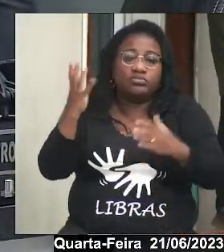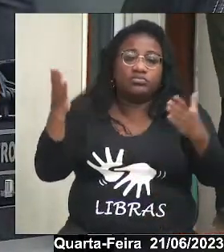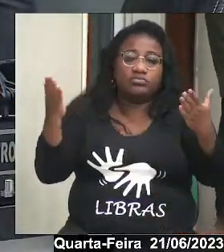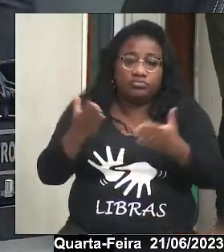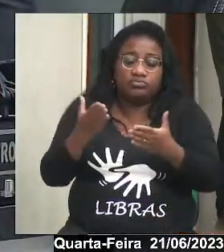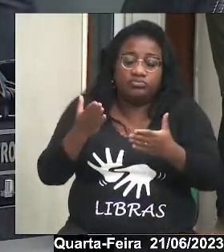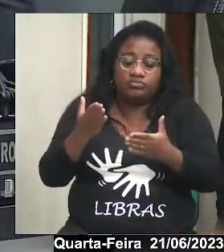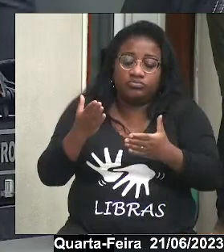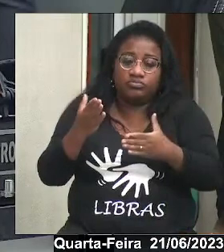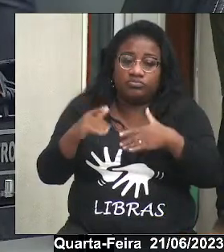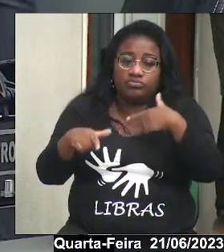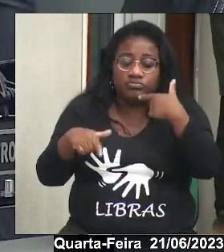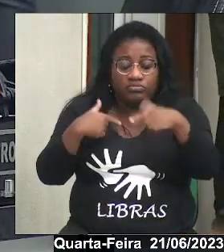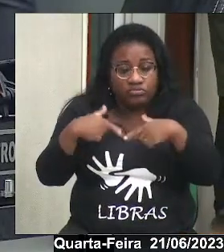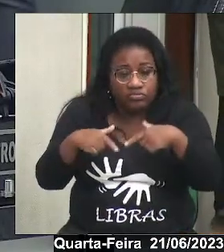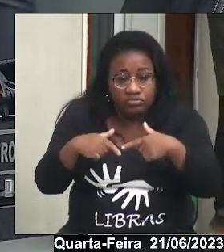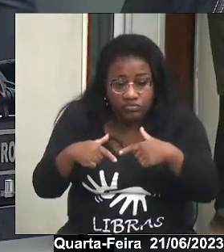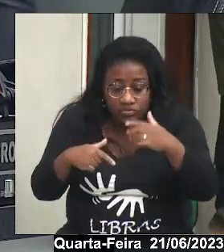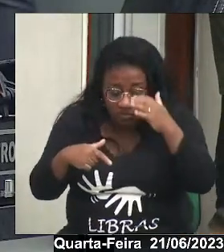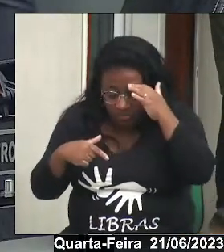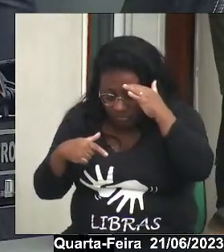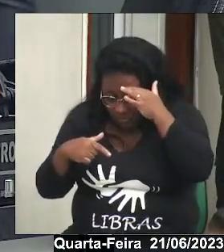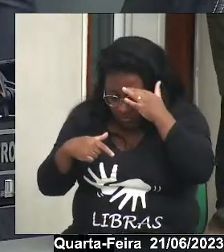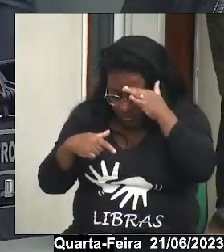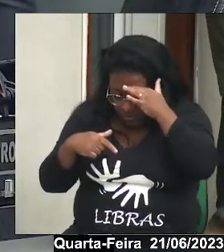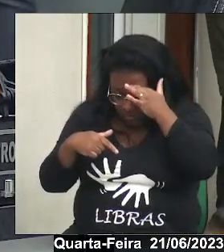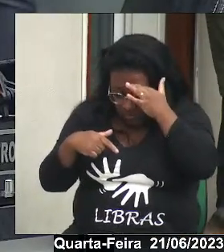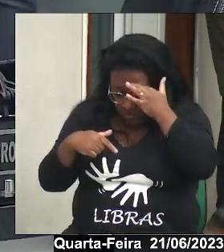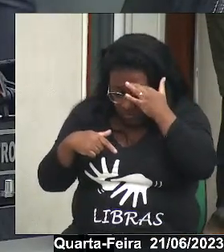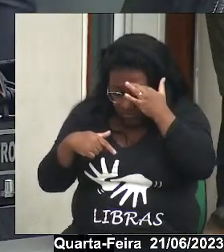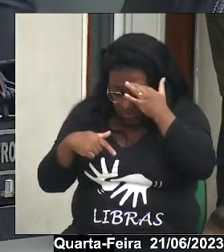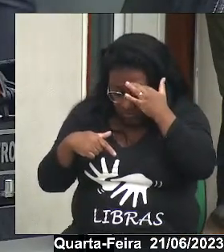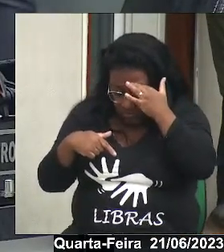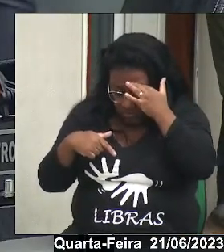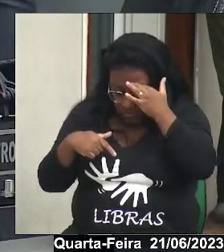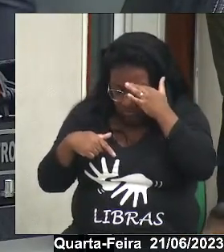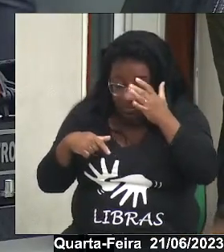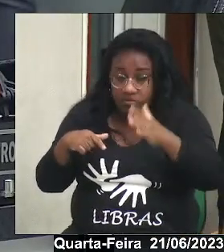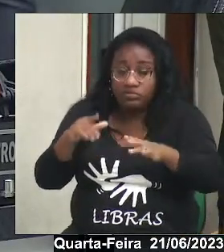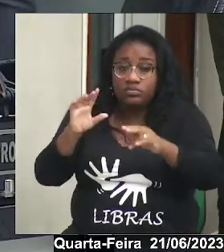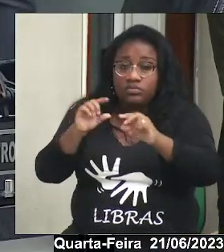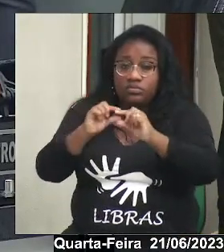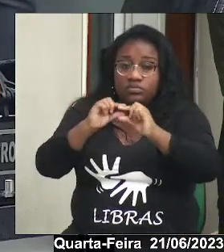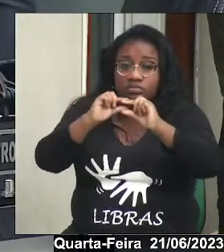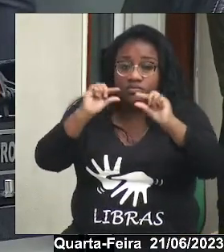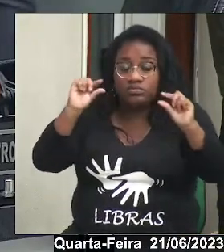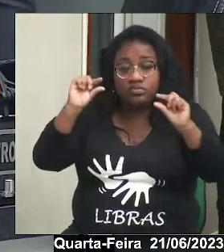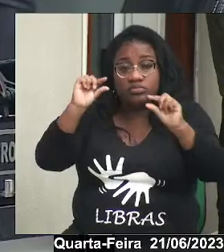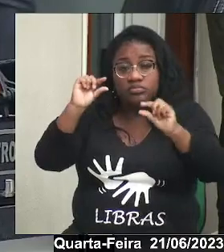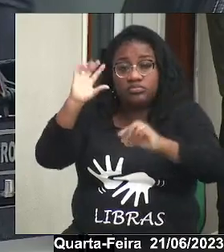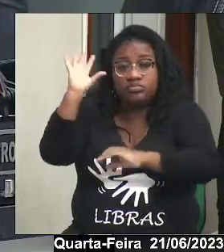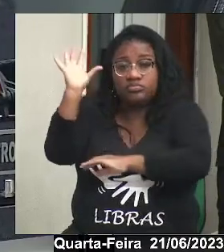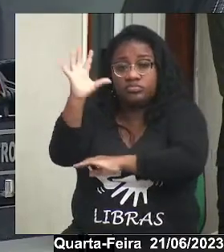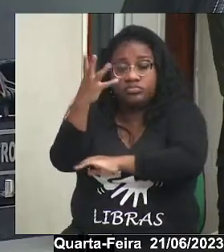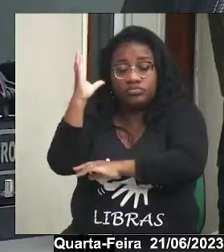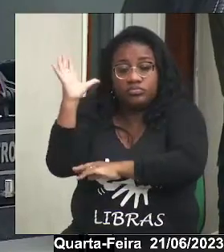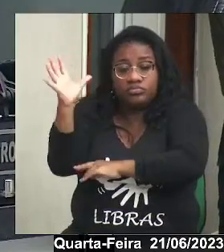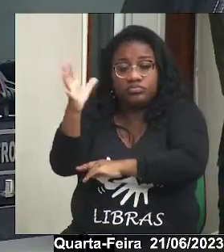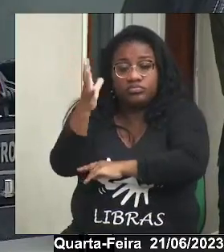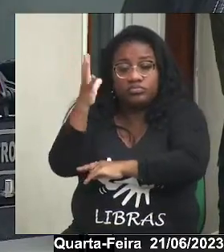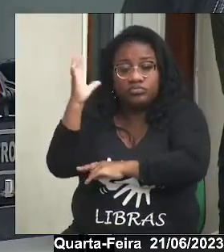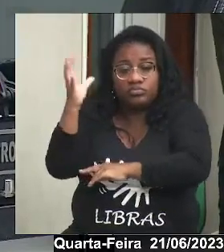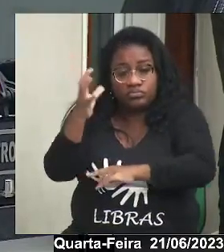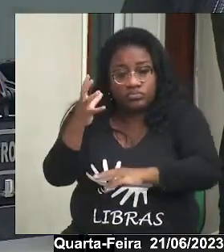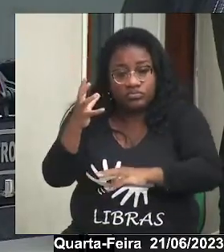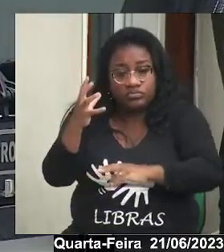reunião com todos os moradores lá da rua, não só do ecologista, mas do caminho do índio ali também, onde que